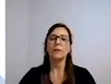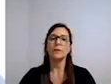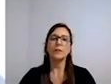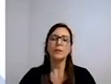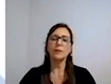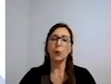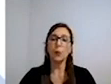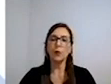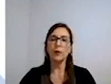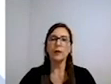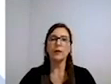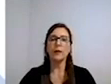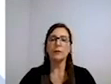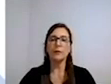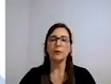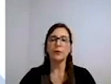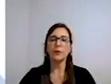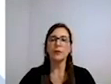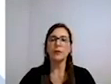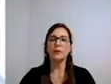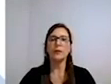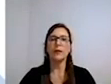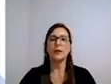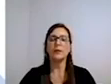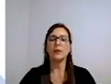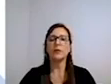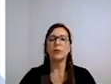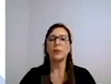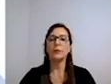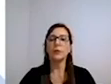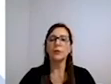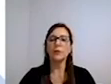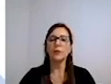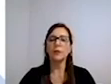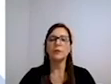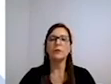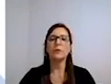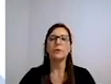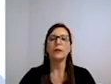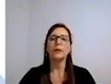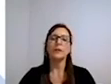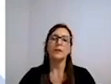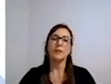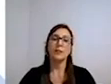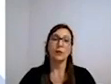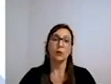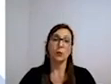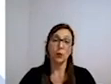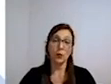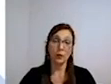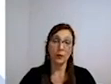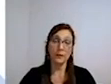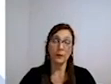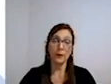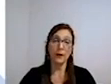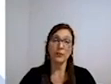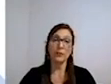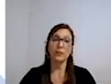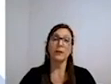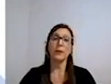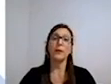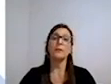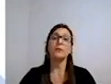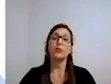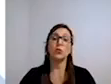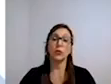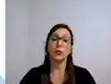você estiver um pouco inclinado, mais ou menos a 15 graus, ela sobe para 12 kg. Se você estiver com um pouquinho mais abaixo, ela já vai